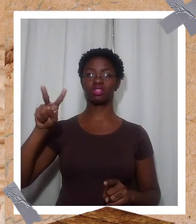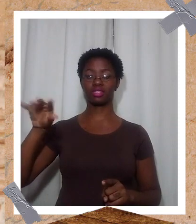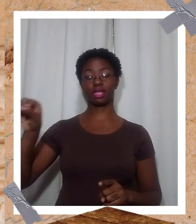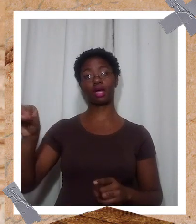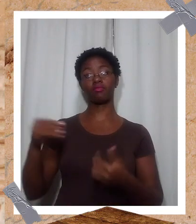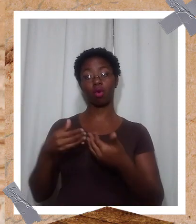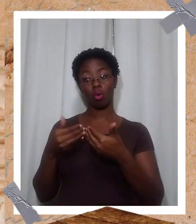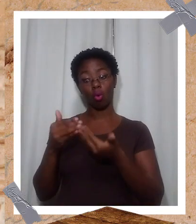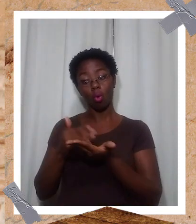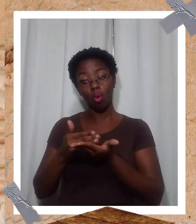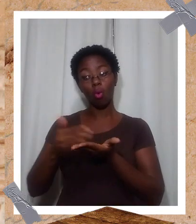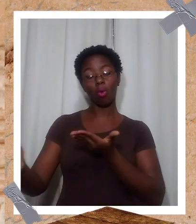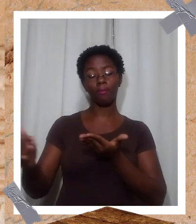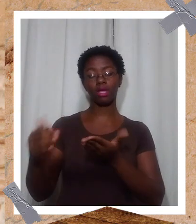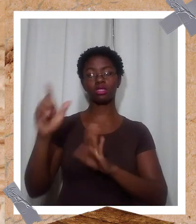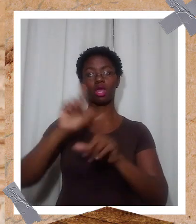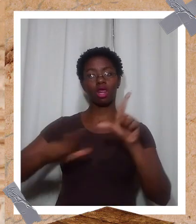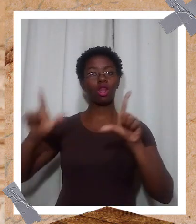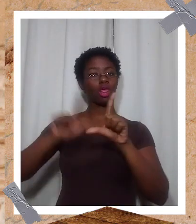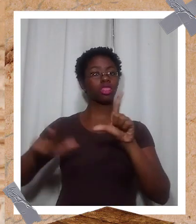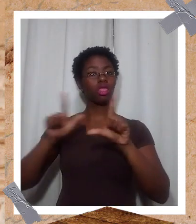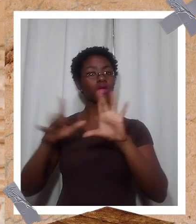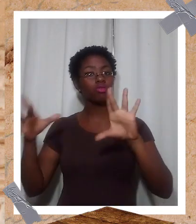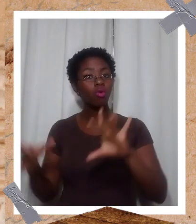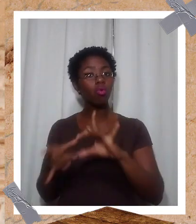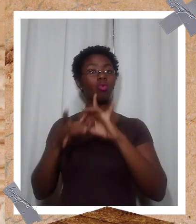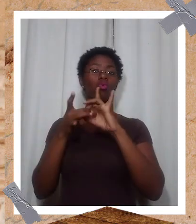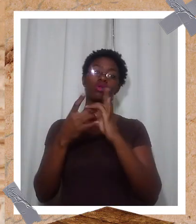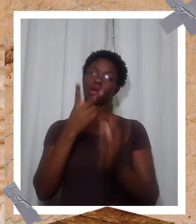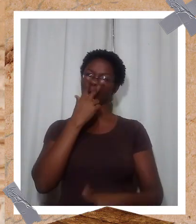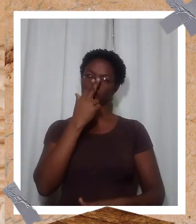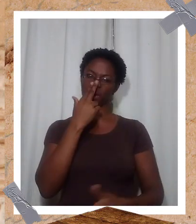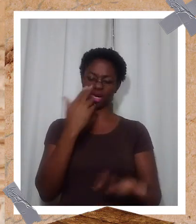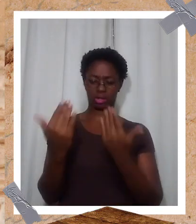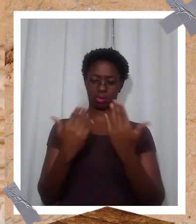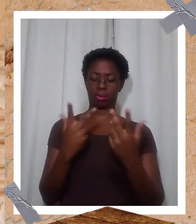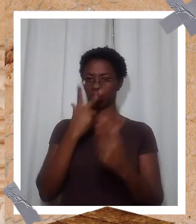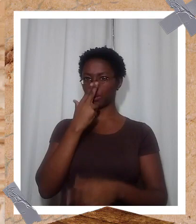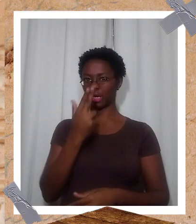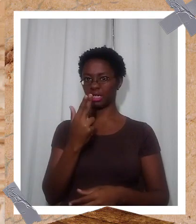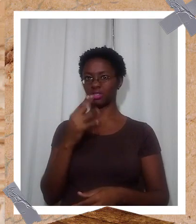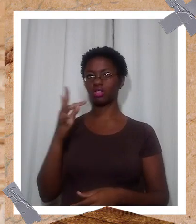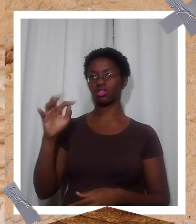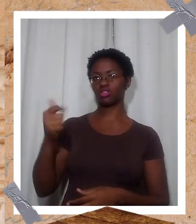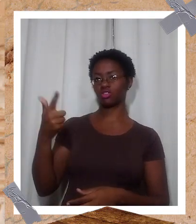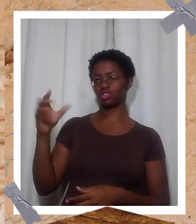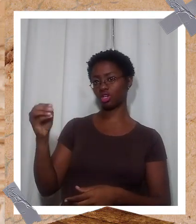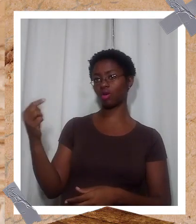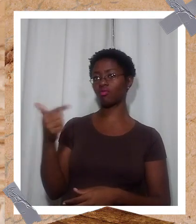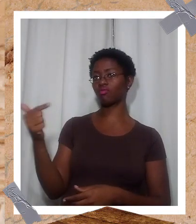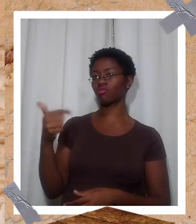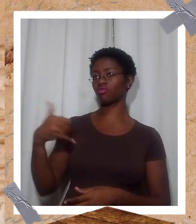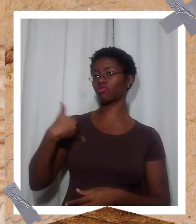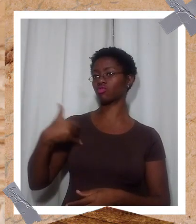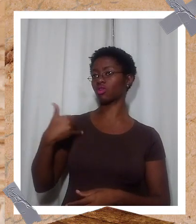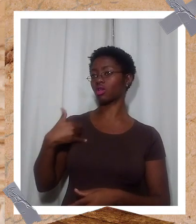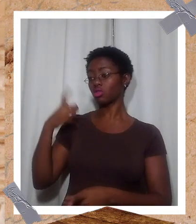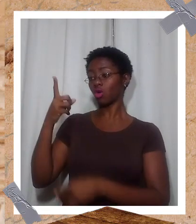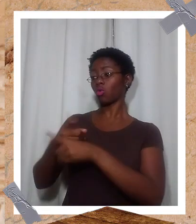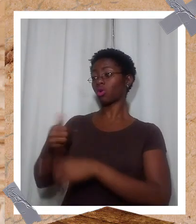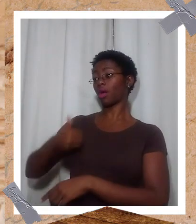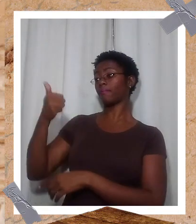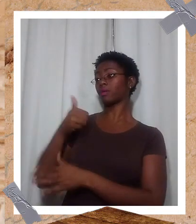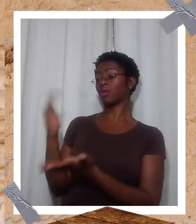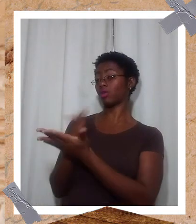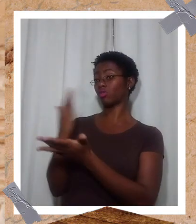partida na literatura sobre um elo muito similar, né? Tião, aos 22 anos, encontra o seu primeiro livro no lixão de